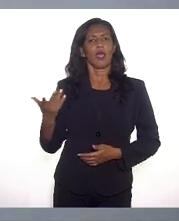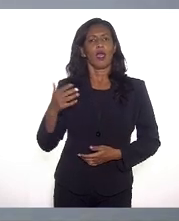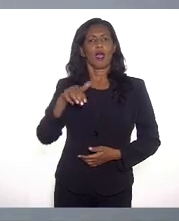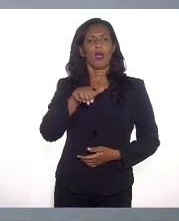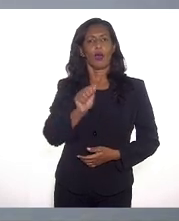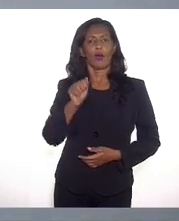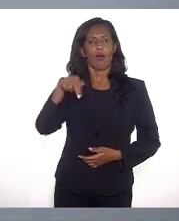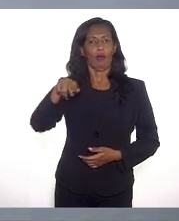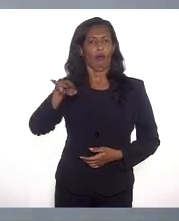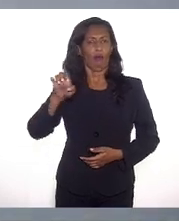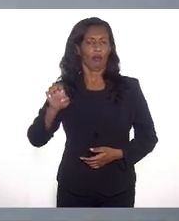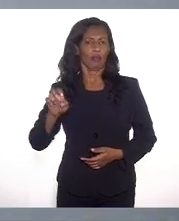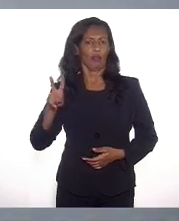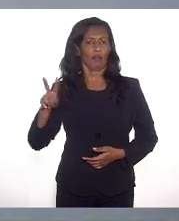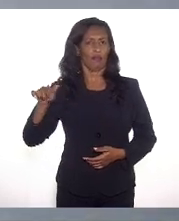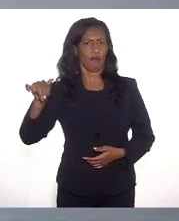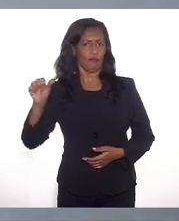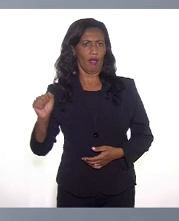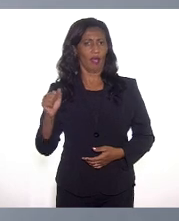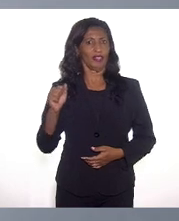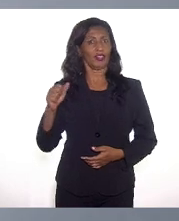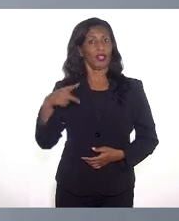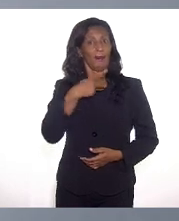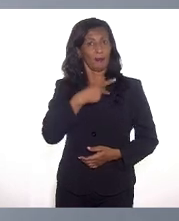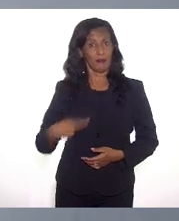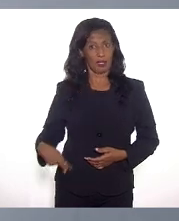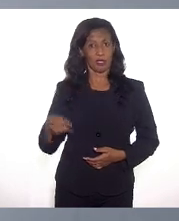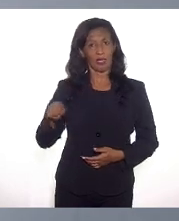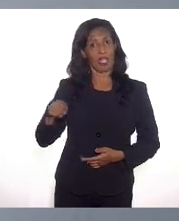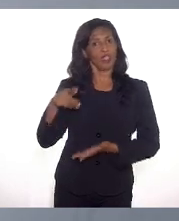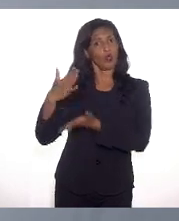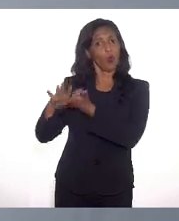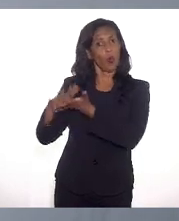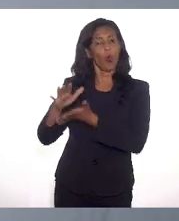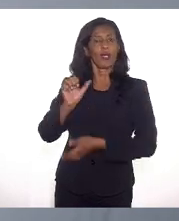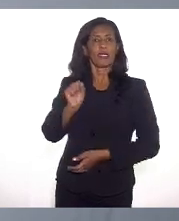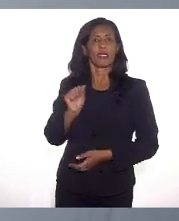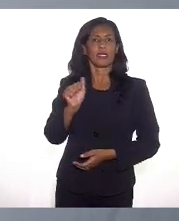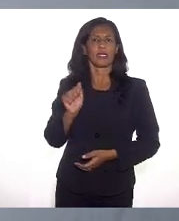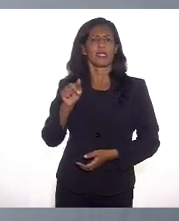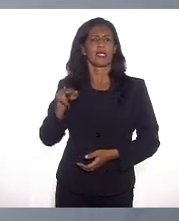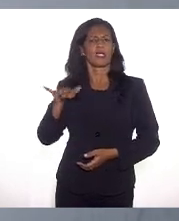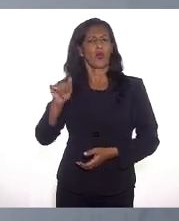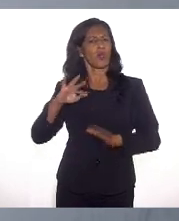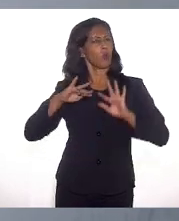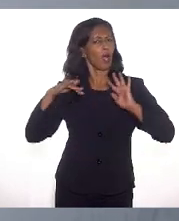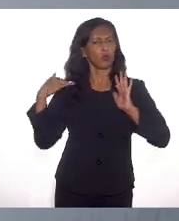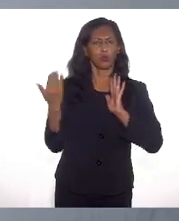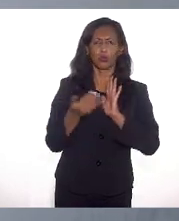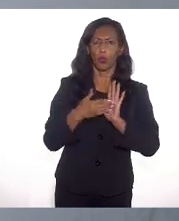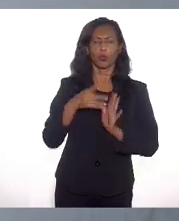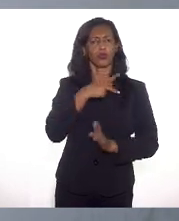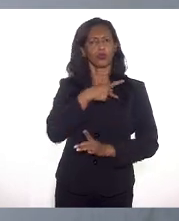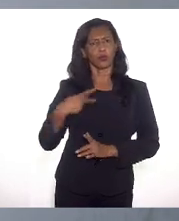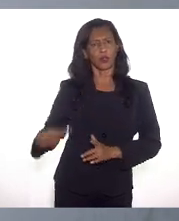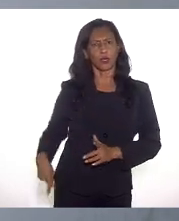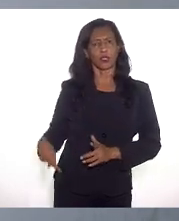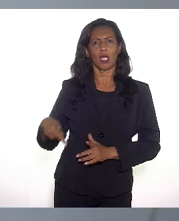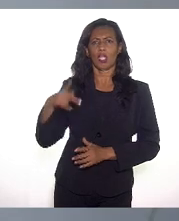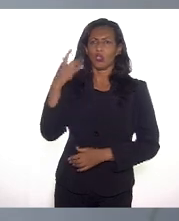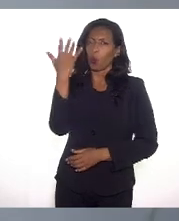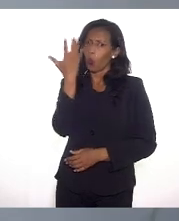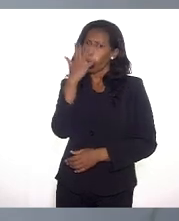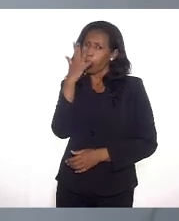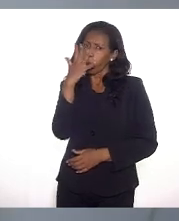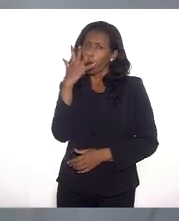André Vaz, presidente do Salgueiro, aos presidentes de todas as escolas de samba que firmaram